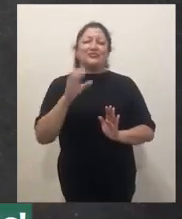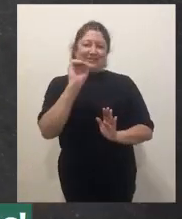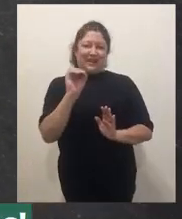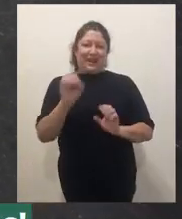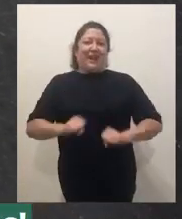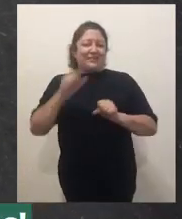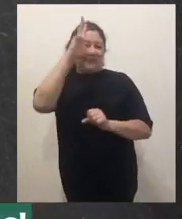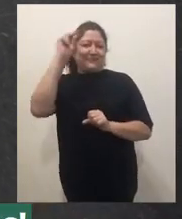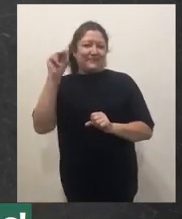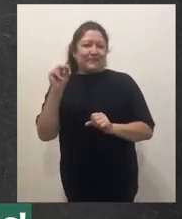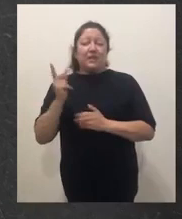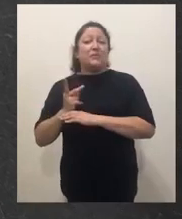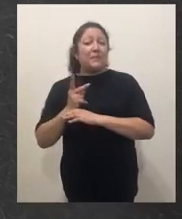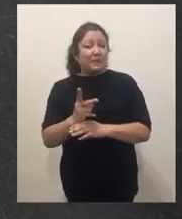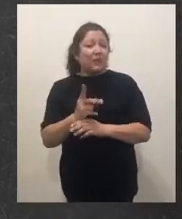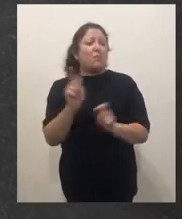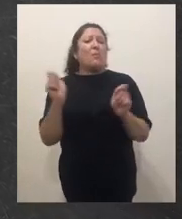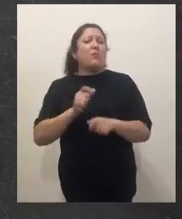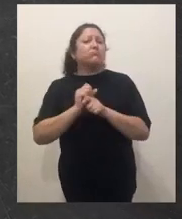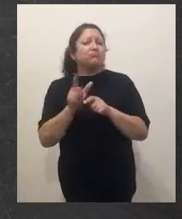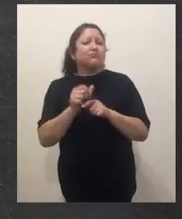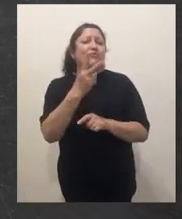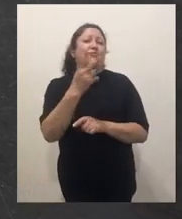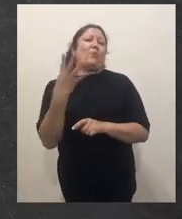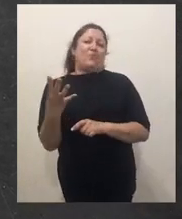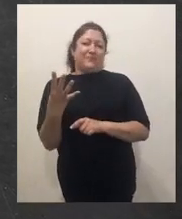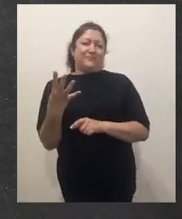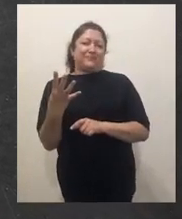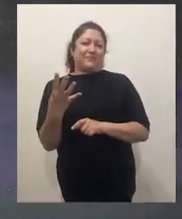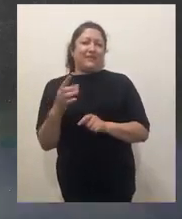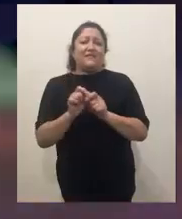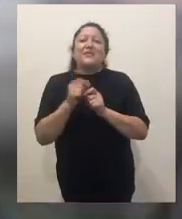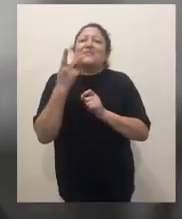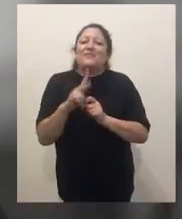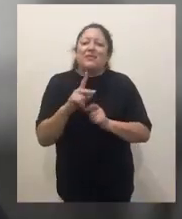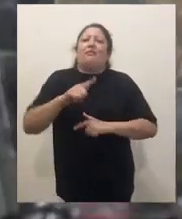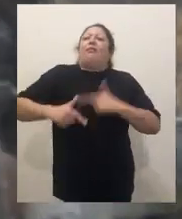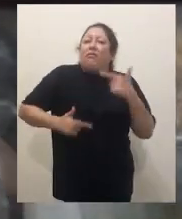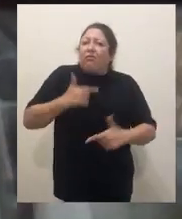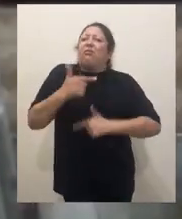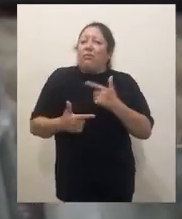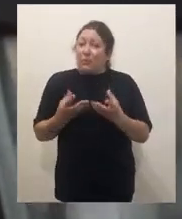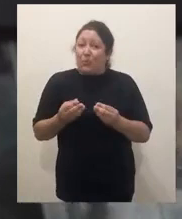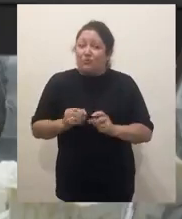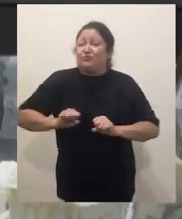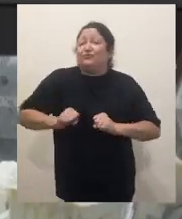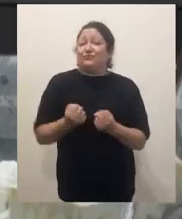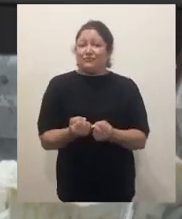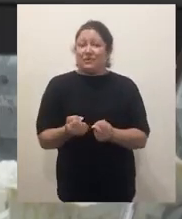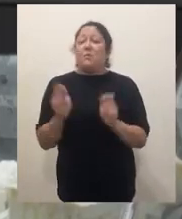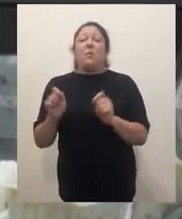Juro Zero da Prefeitura de Canoas. Empréstimos para você pagar em até 24 meses. Feito para você que se vira nos 30, que